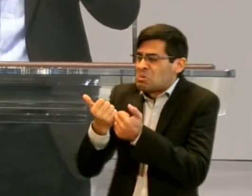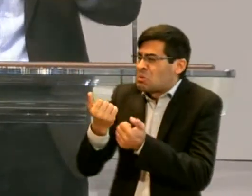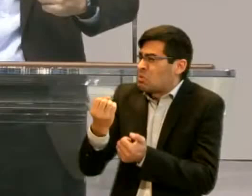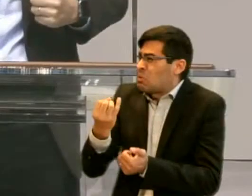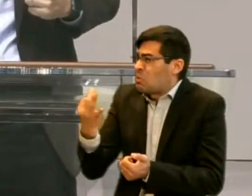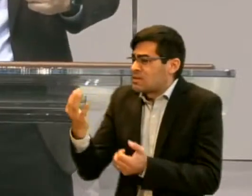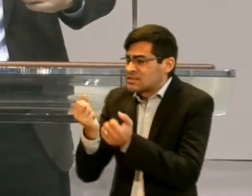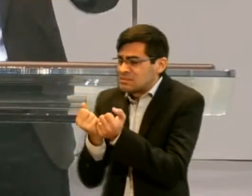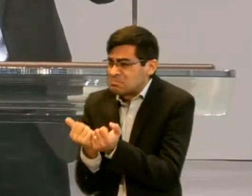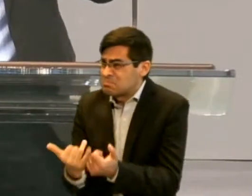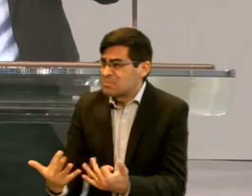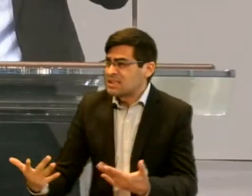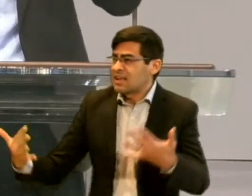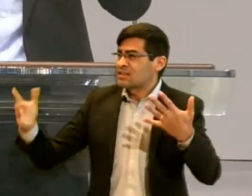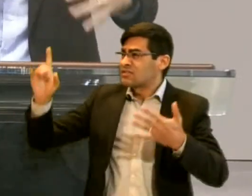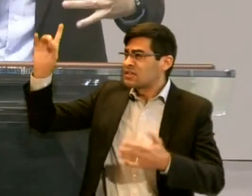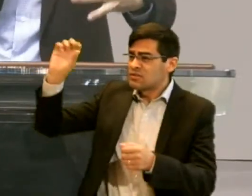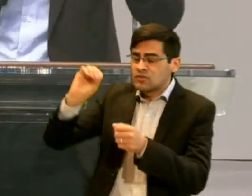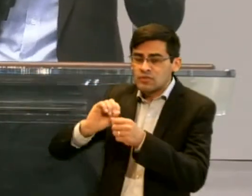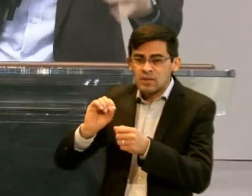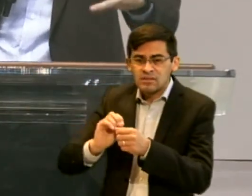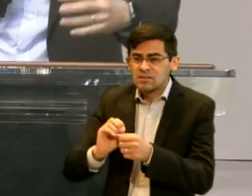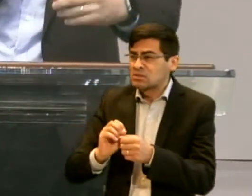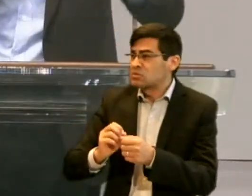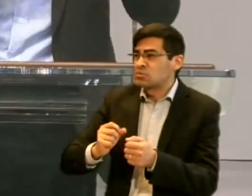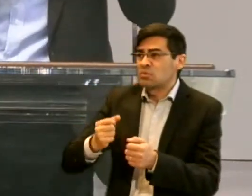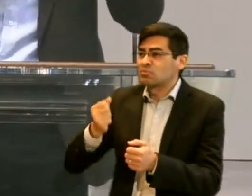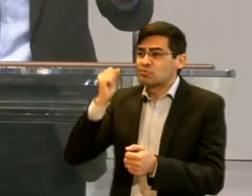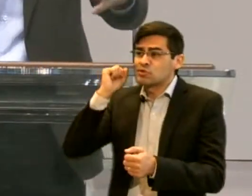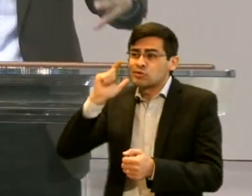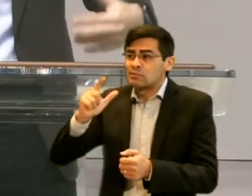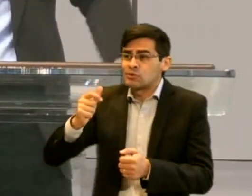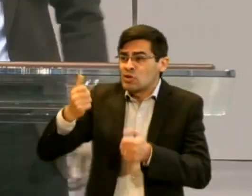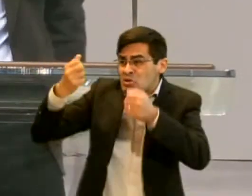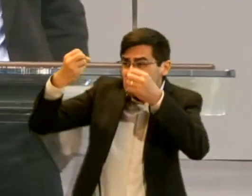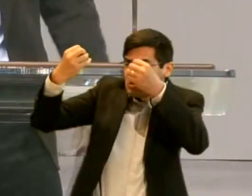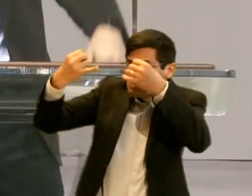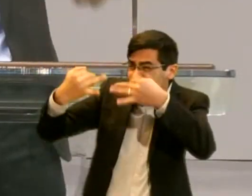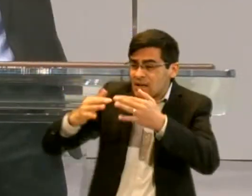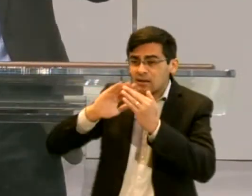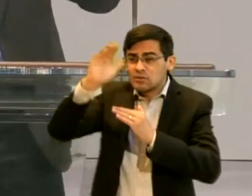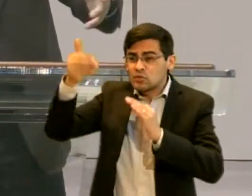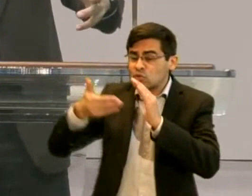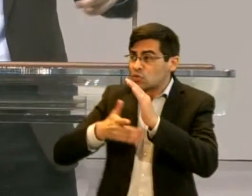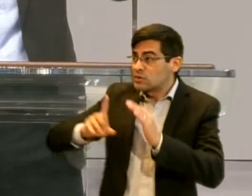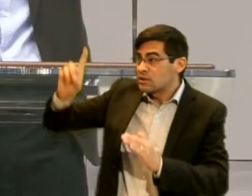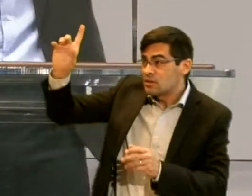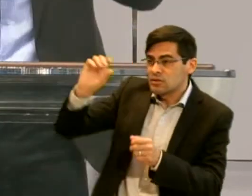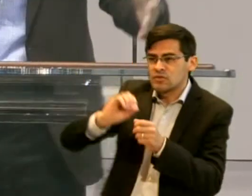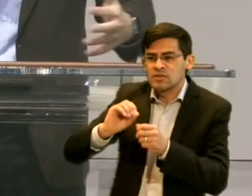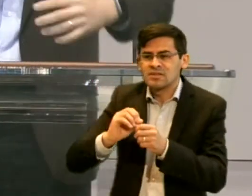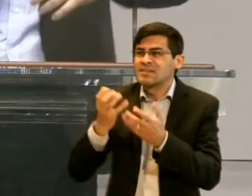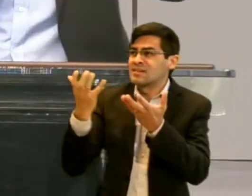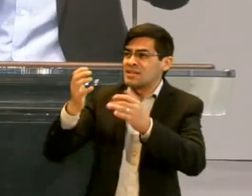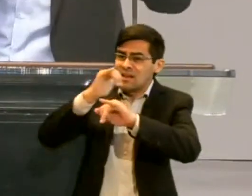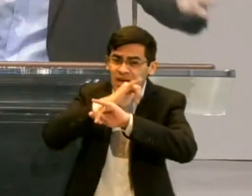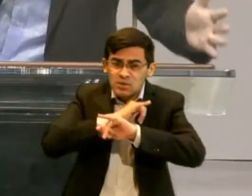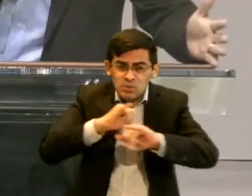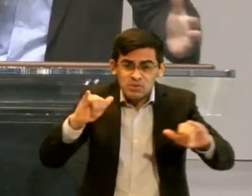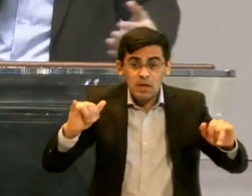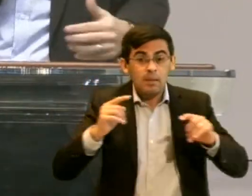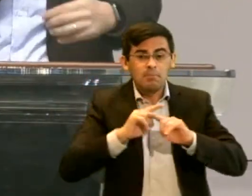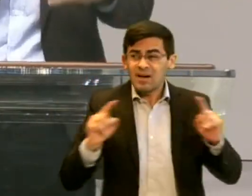tens feito. Não se pode relatar os planos que preparastes para nós. Queria proclamá-los, anunciá-los, mas são